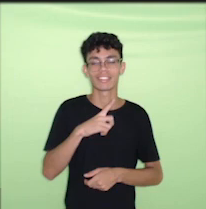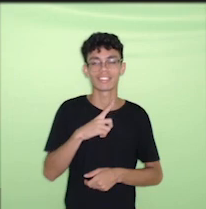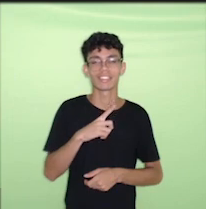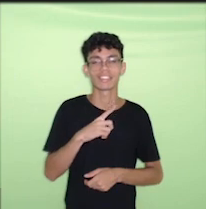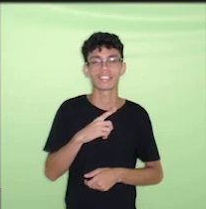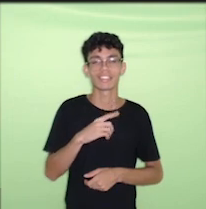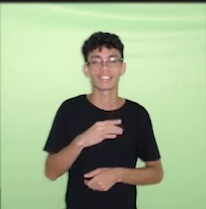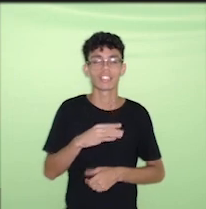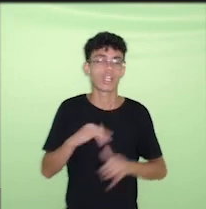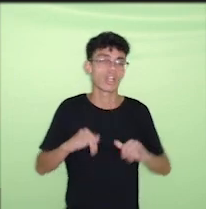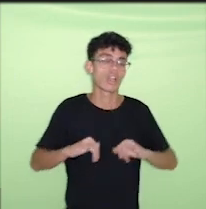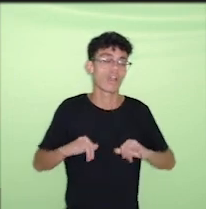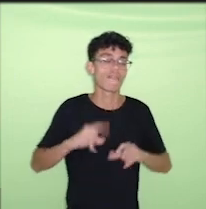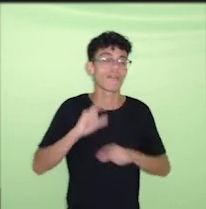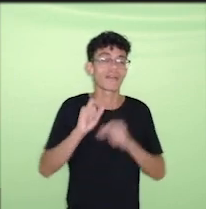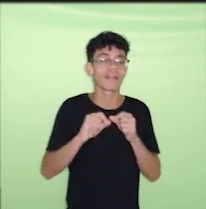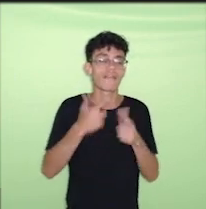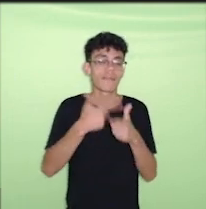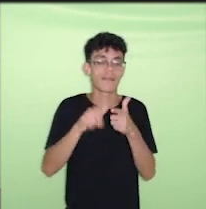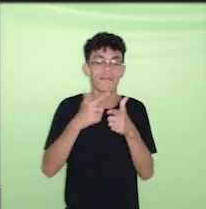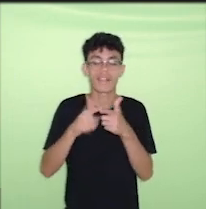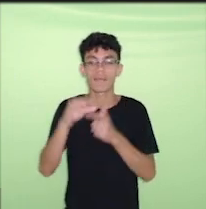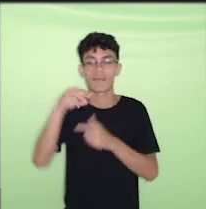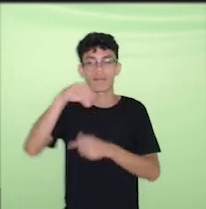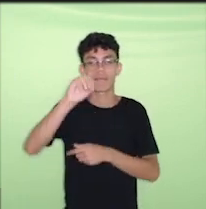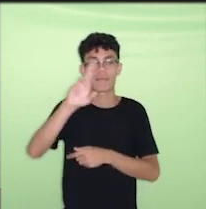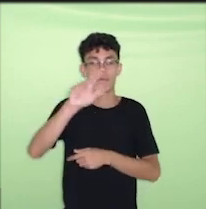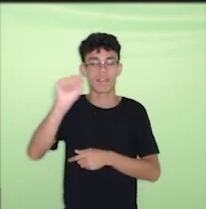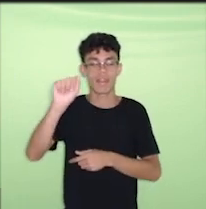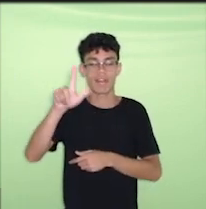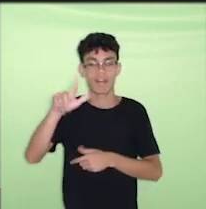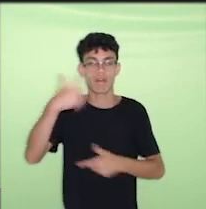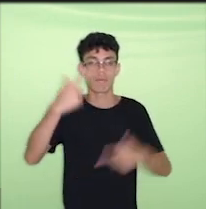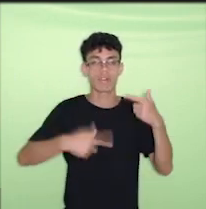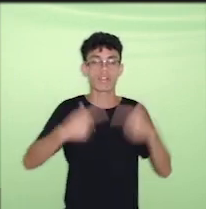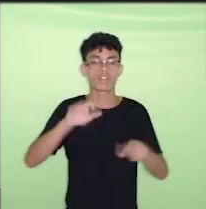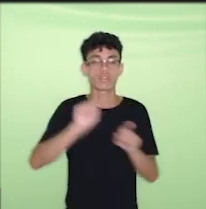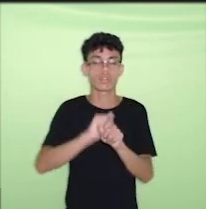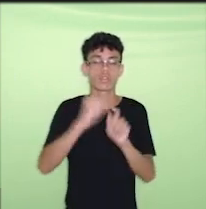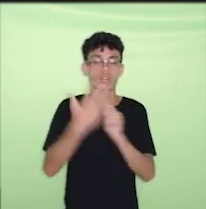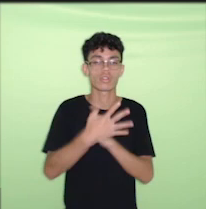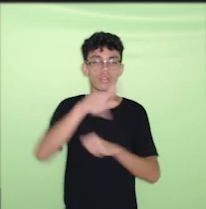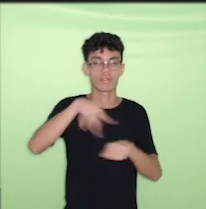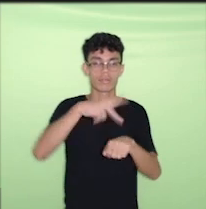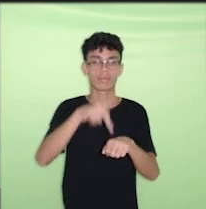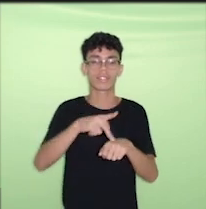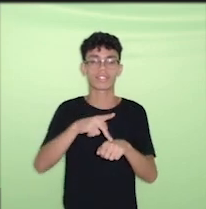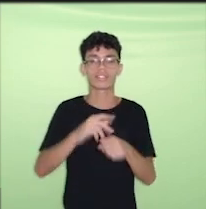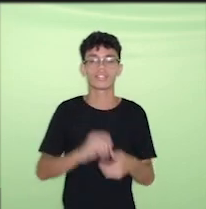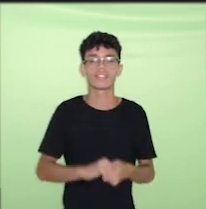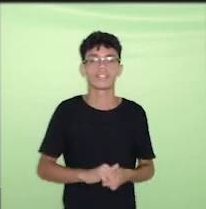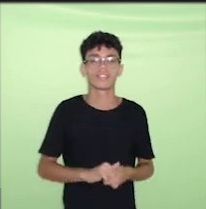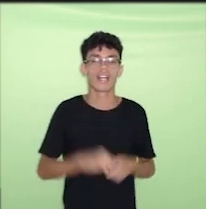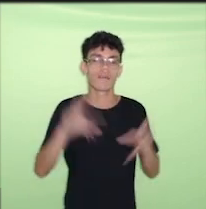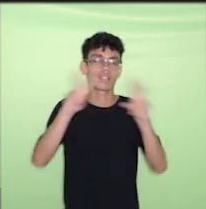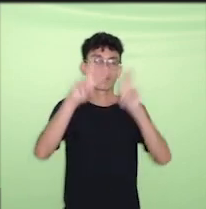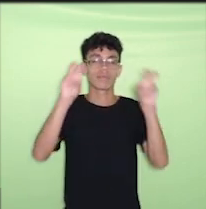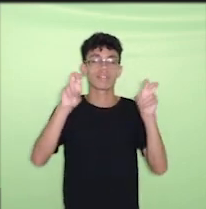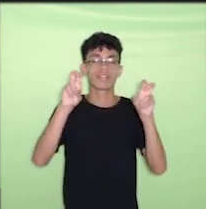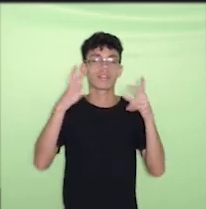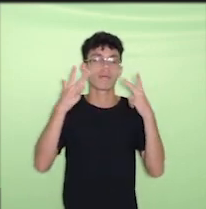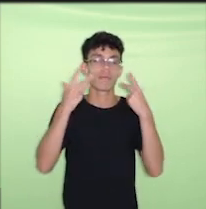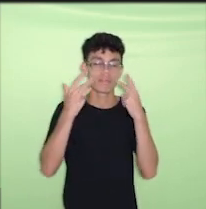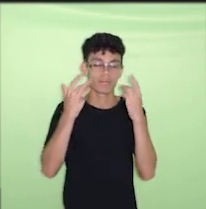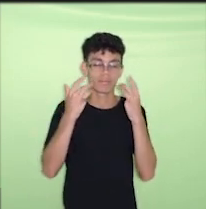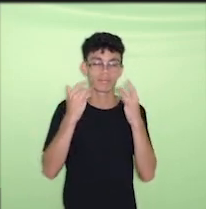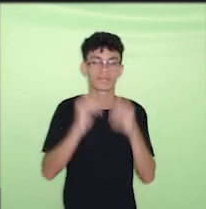sofre uma restrição por esse problema, assim, moral, político, sociológico do país. Não acho que isso seja uma questão das